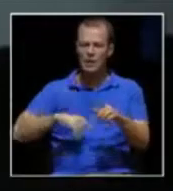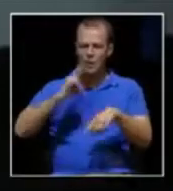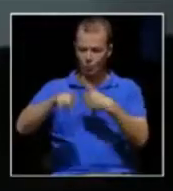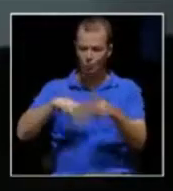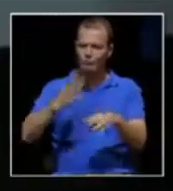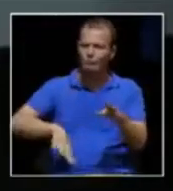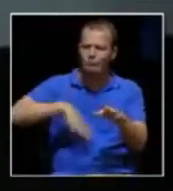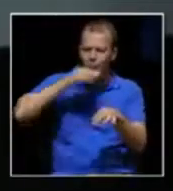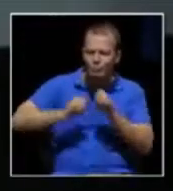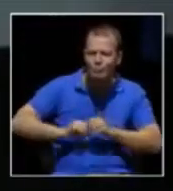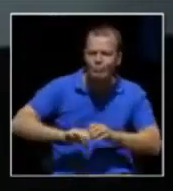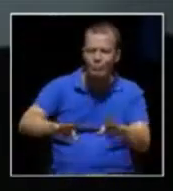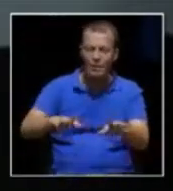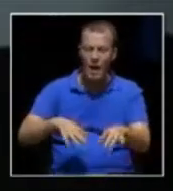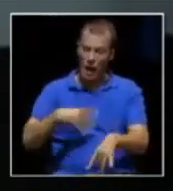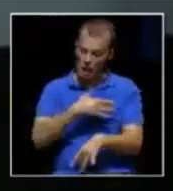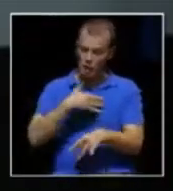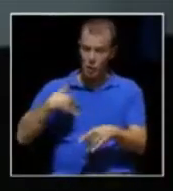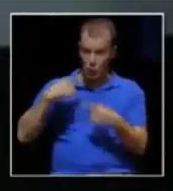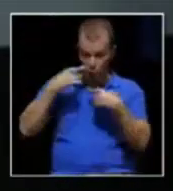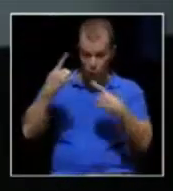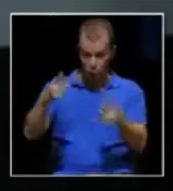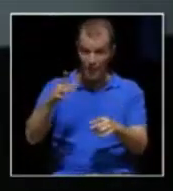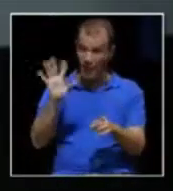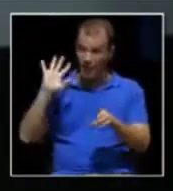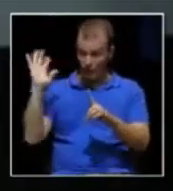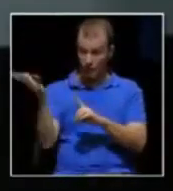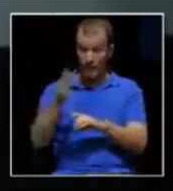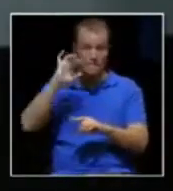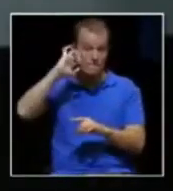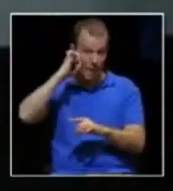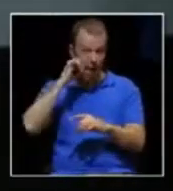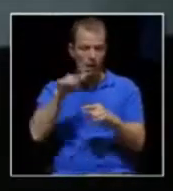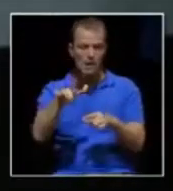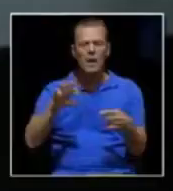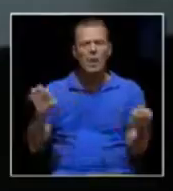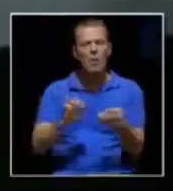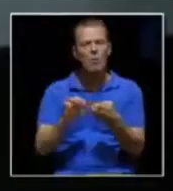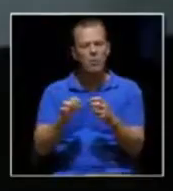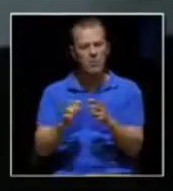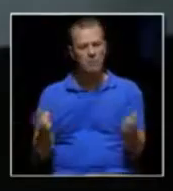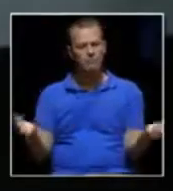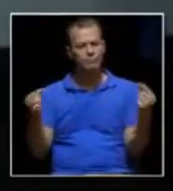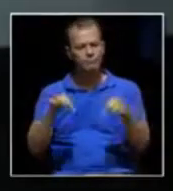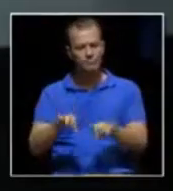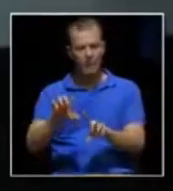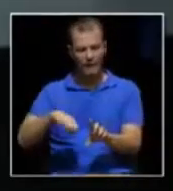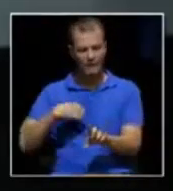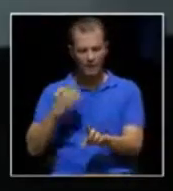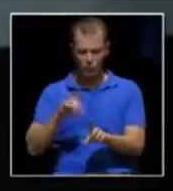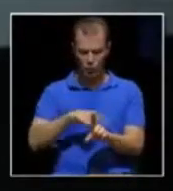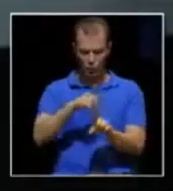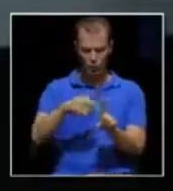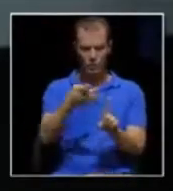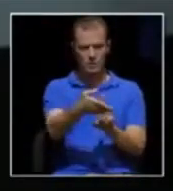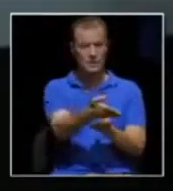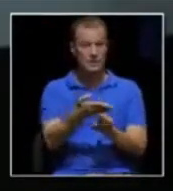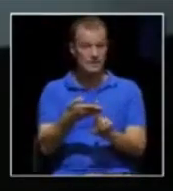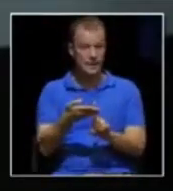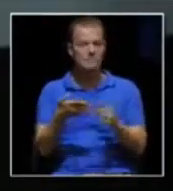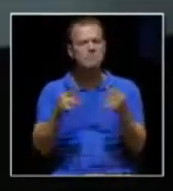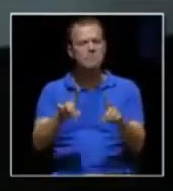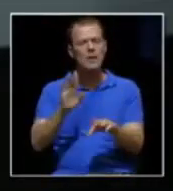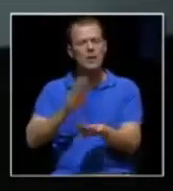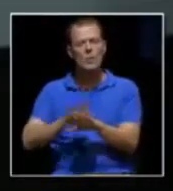é um perigo para a saúde pública e para o ambiente. Esta problemática já aqui foi trazida pelos Verdes logo em 2017,